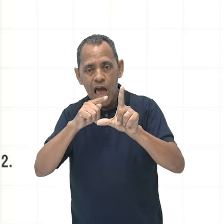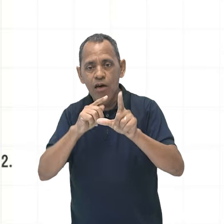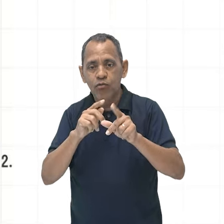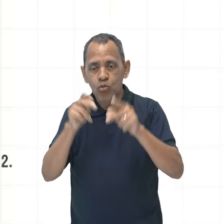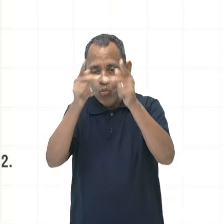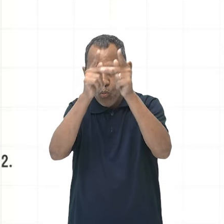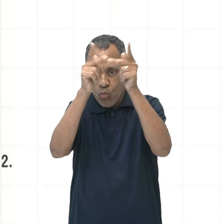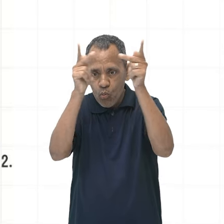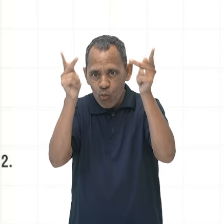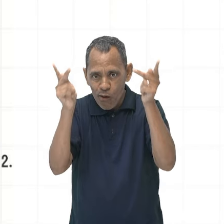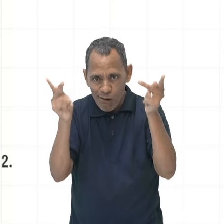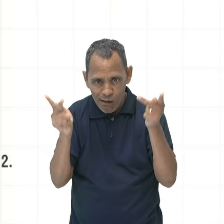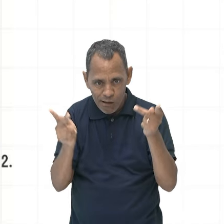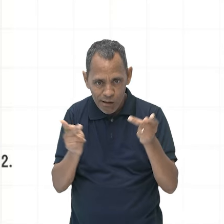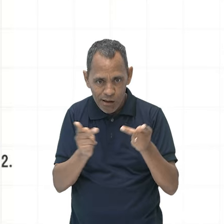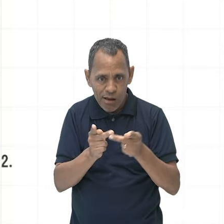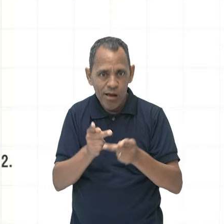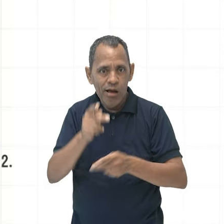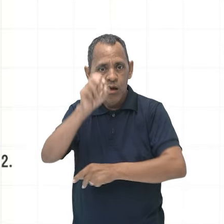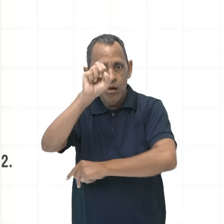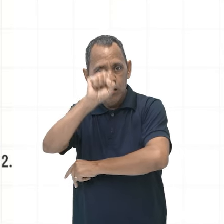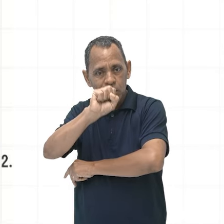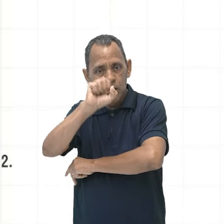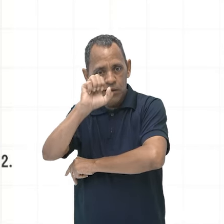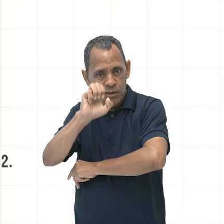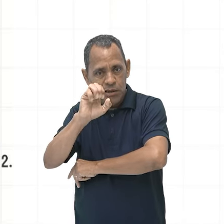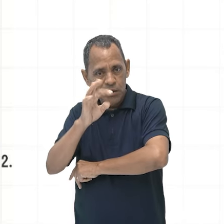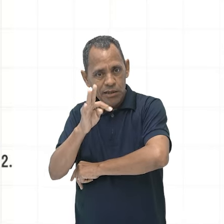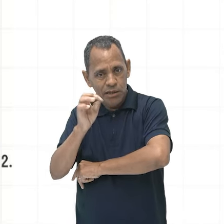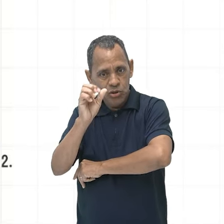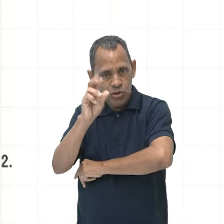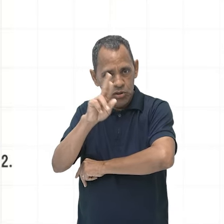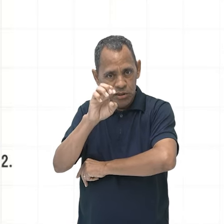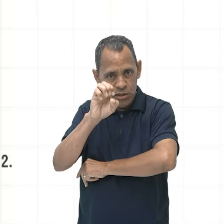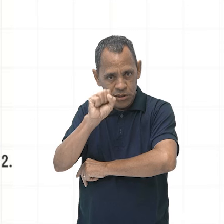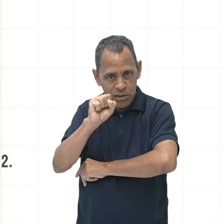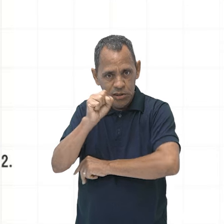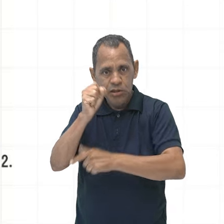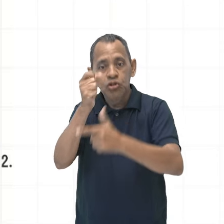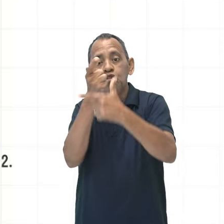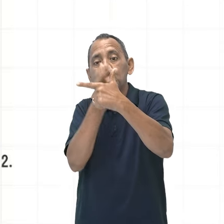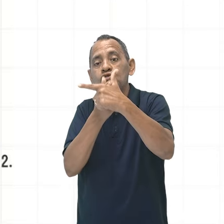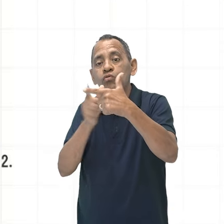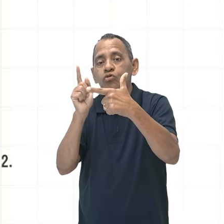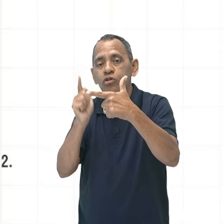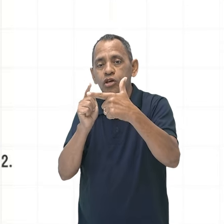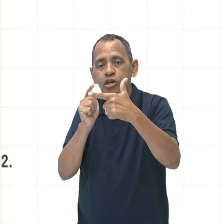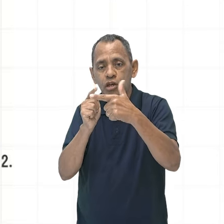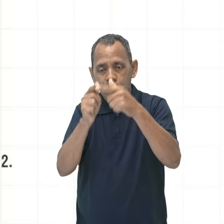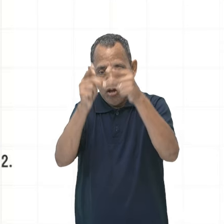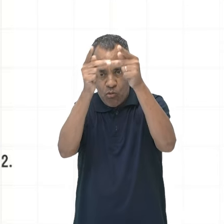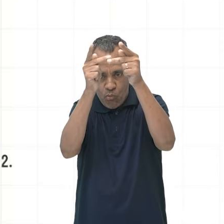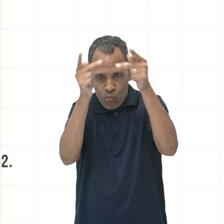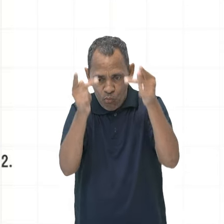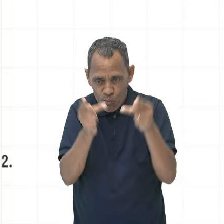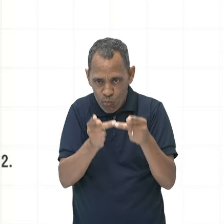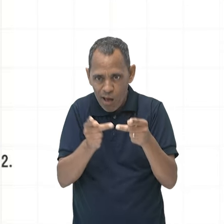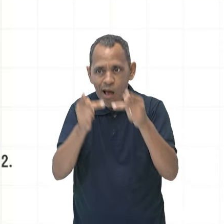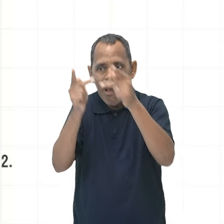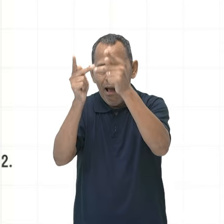aí em forma de círculo, dividido aí em partes, né? E aí, nesse gráfico, a gente tem a apresentação